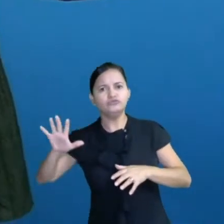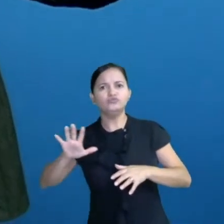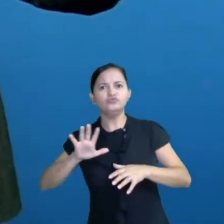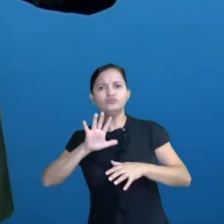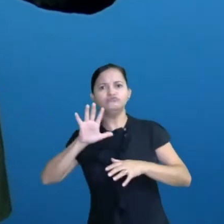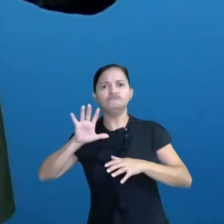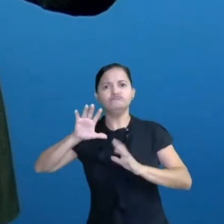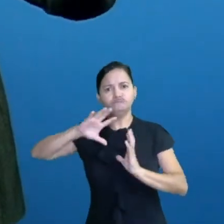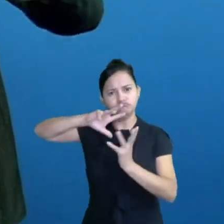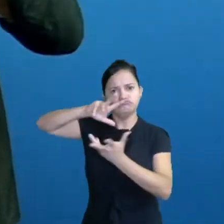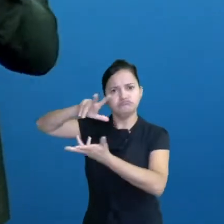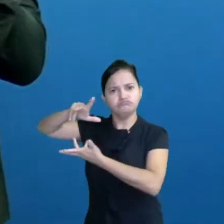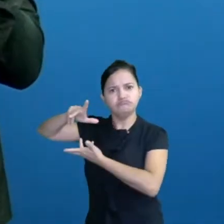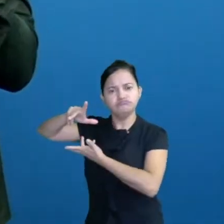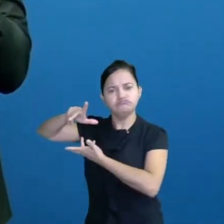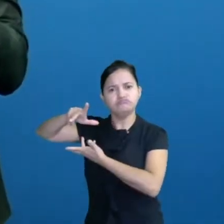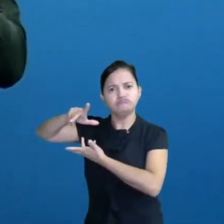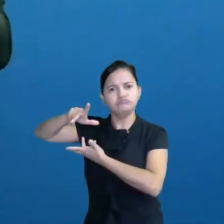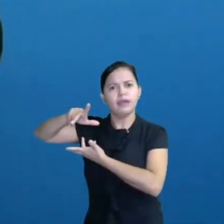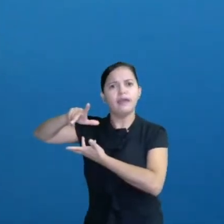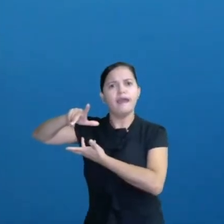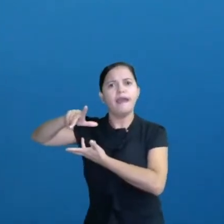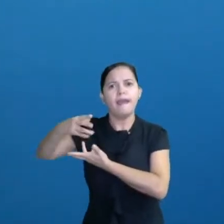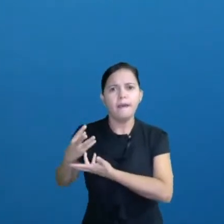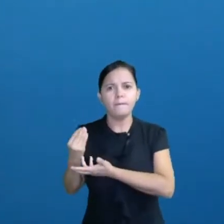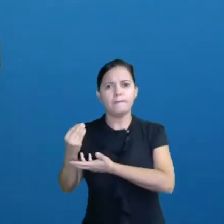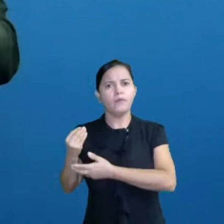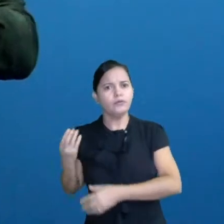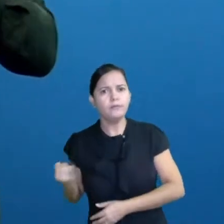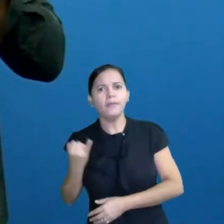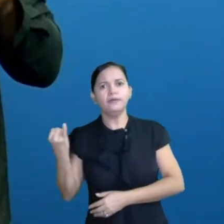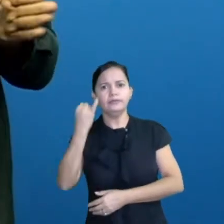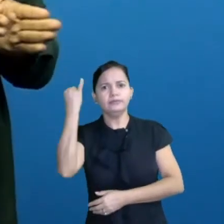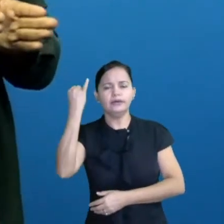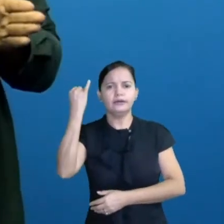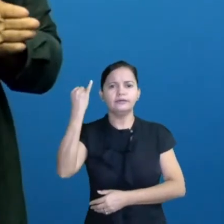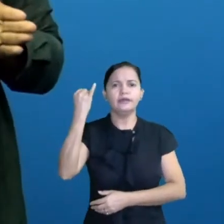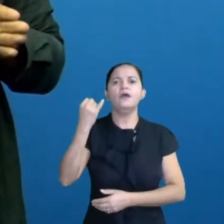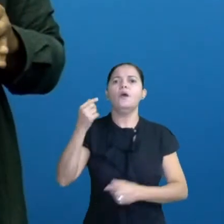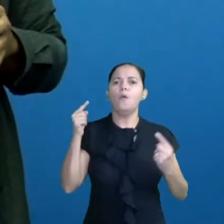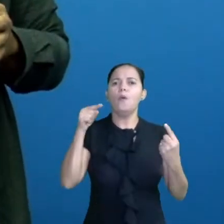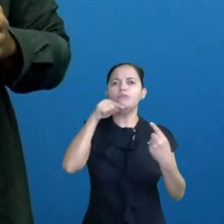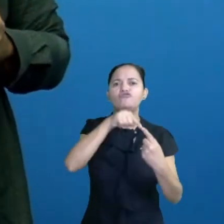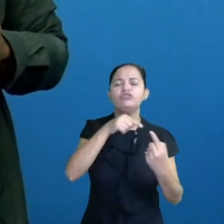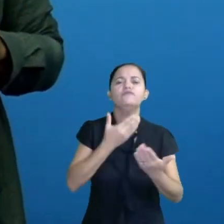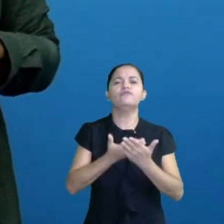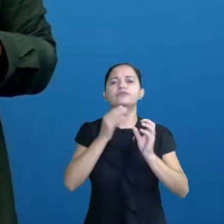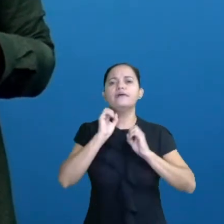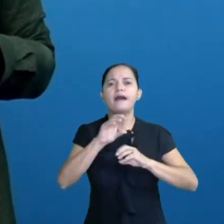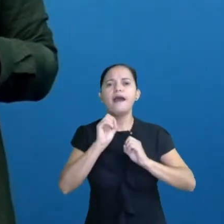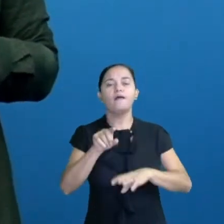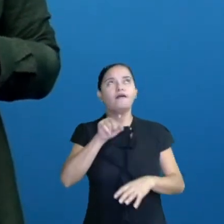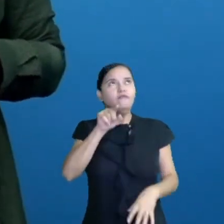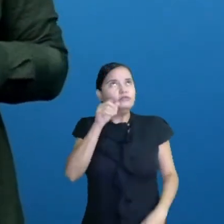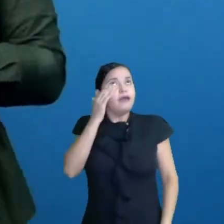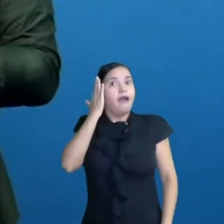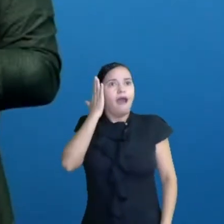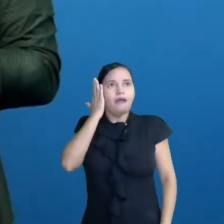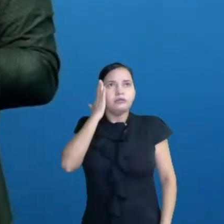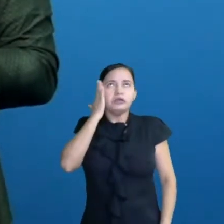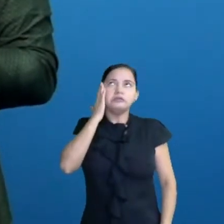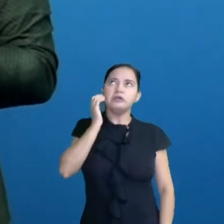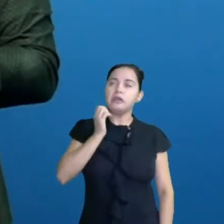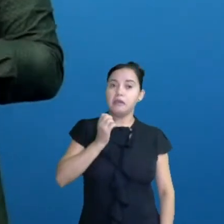muito além do que a gente no primeiro momento possa enxergar. E o objetivo dessa aula é exatamente isso, que você comece a vislumbrar e entender